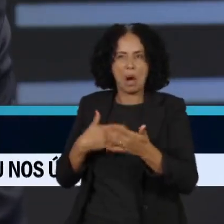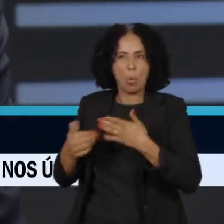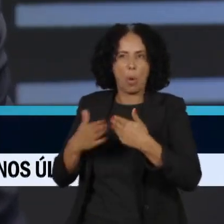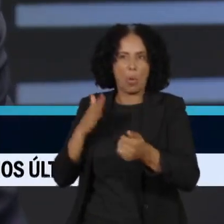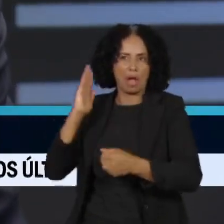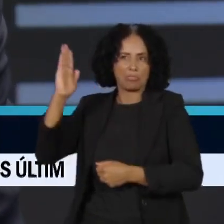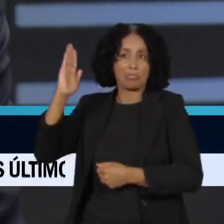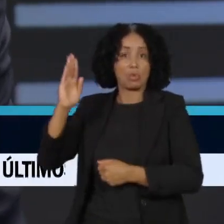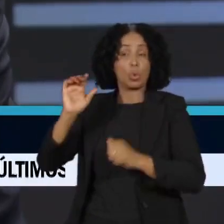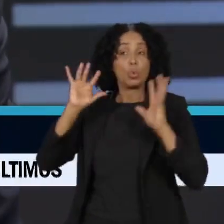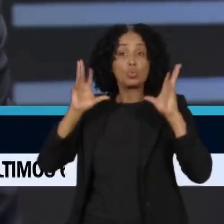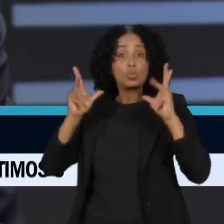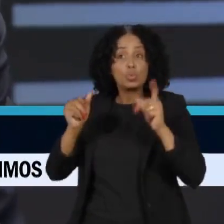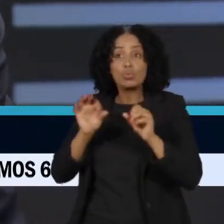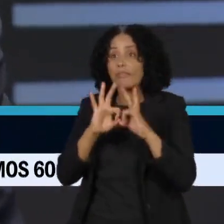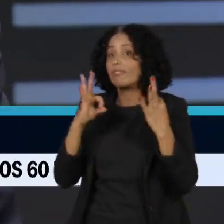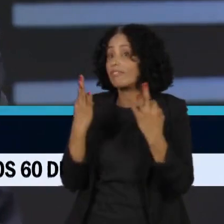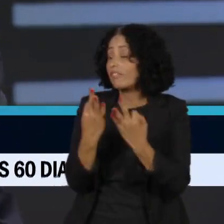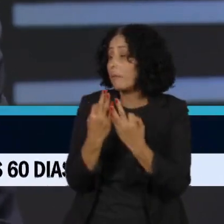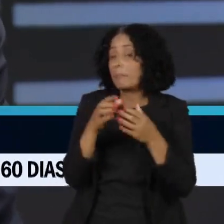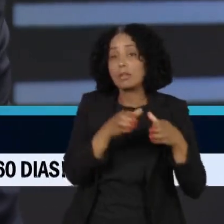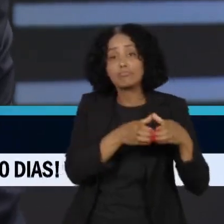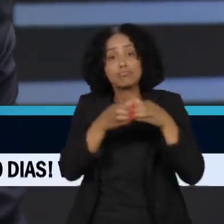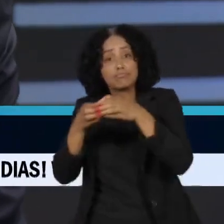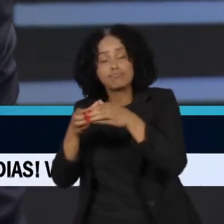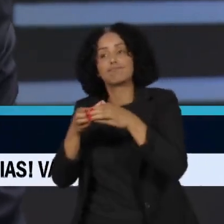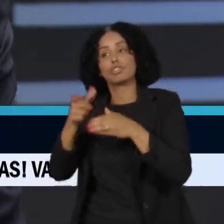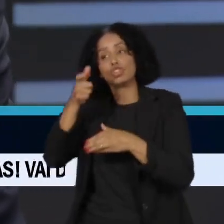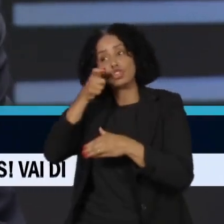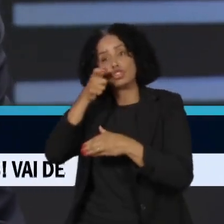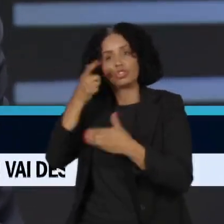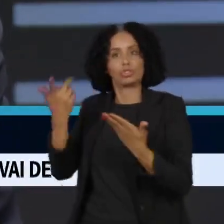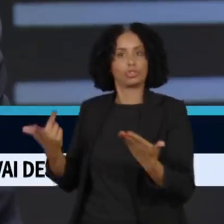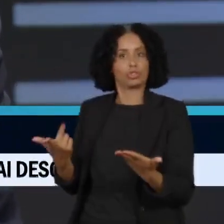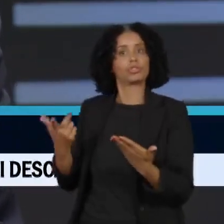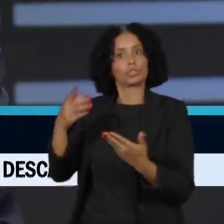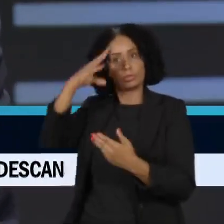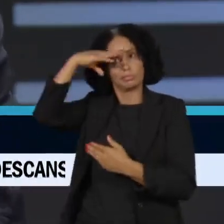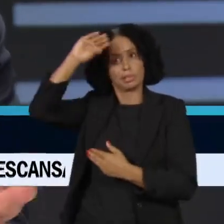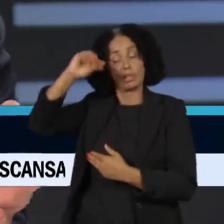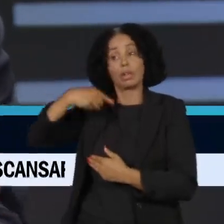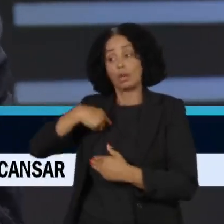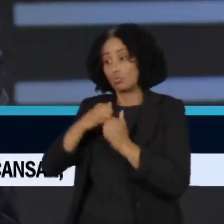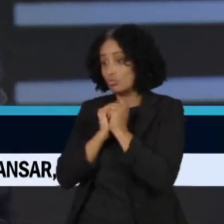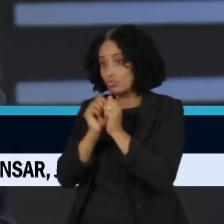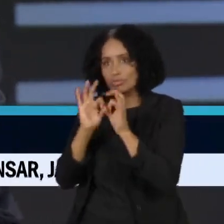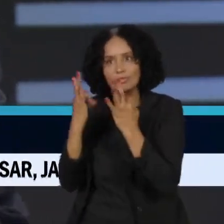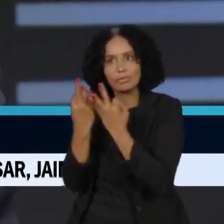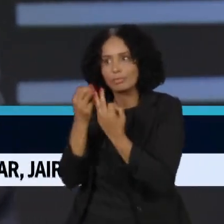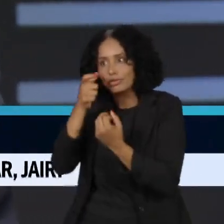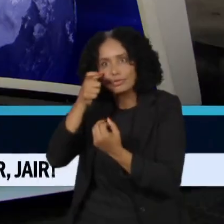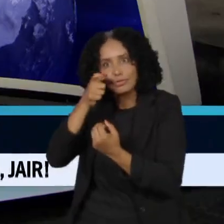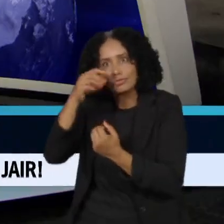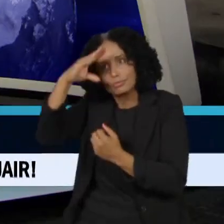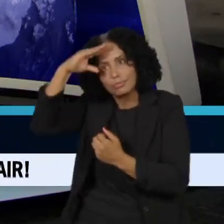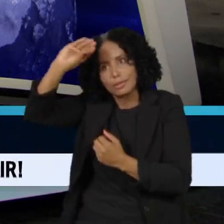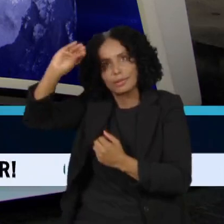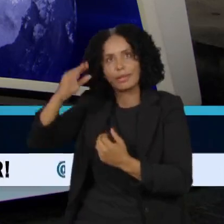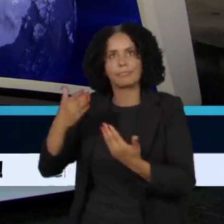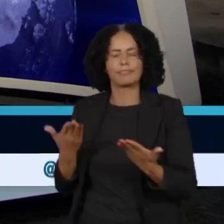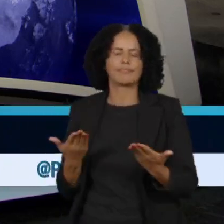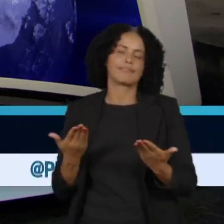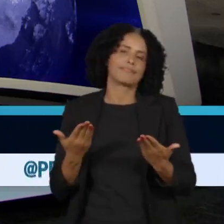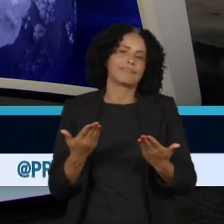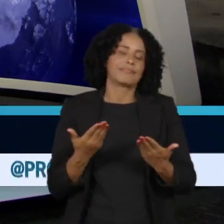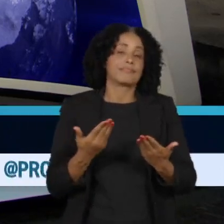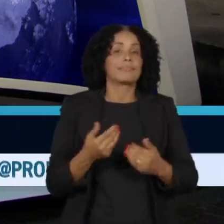portugueses, iam famílias. É. Eu fui várias vezes, com meu pai, com tios e tal, para quê? Para assistir o Pelé. E o governo Lula dará